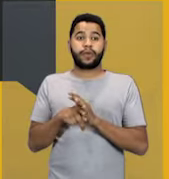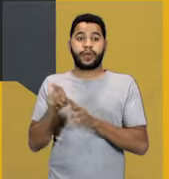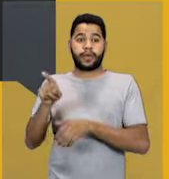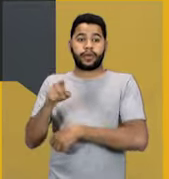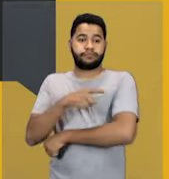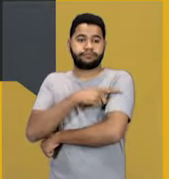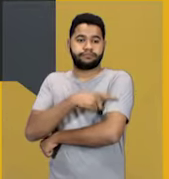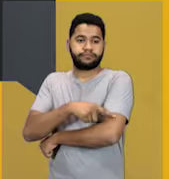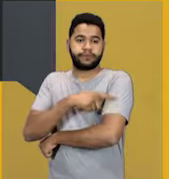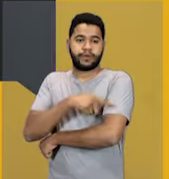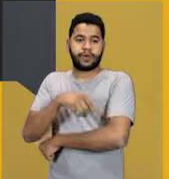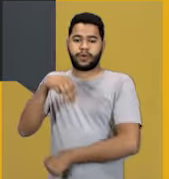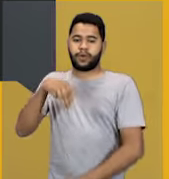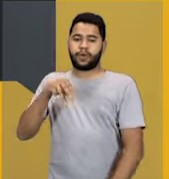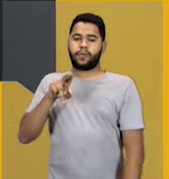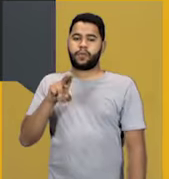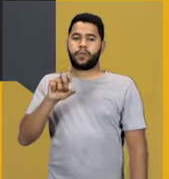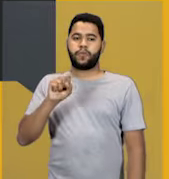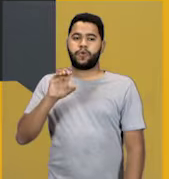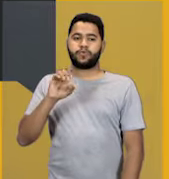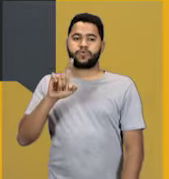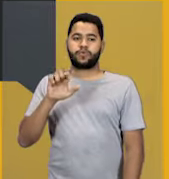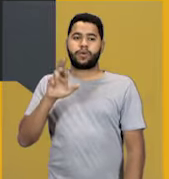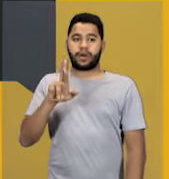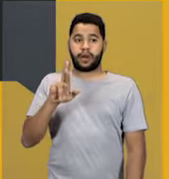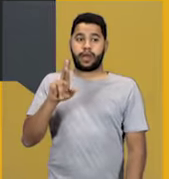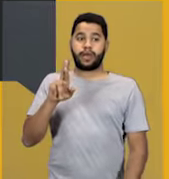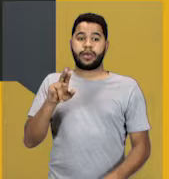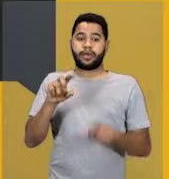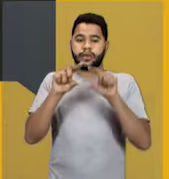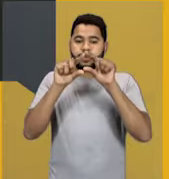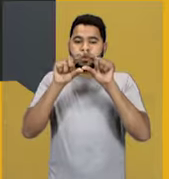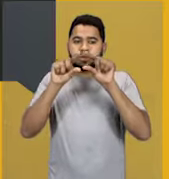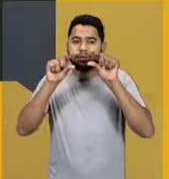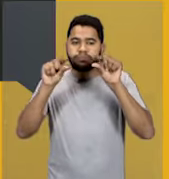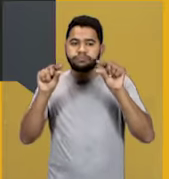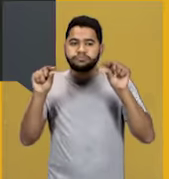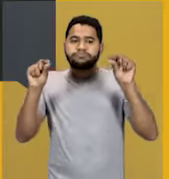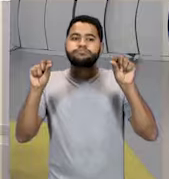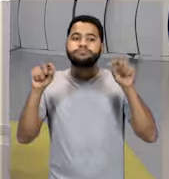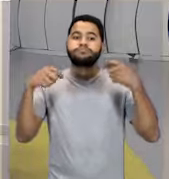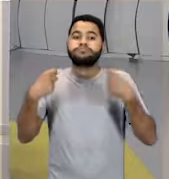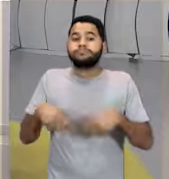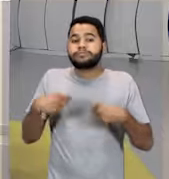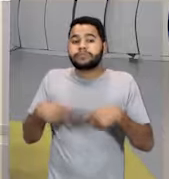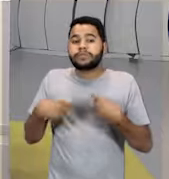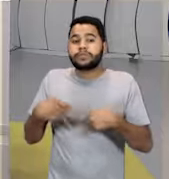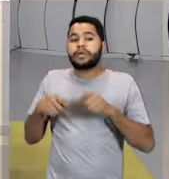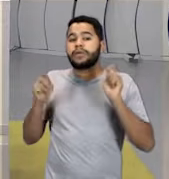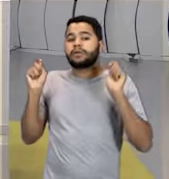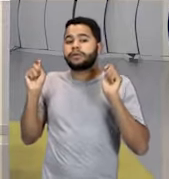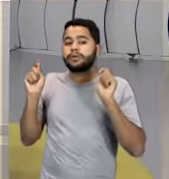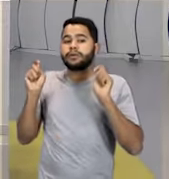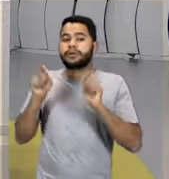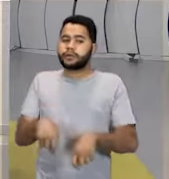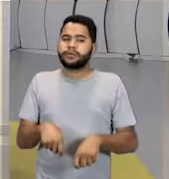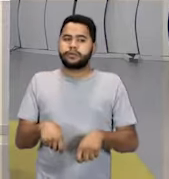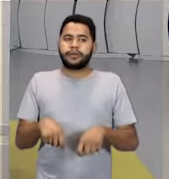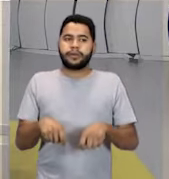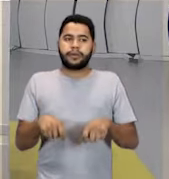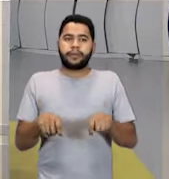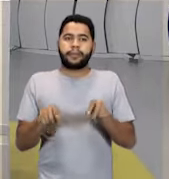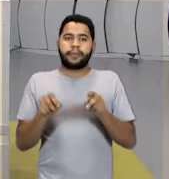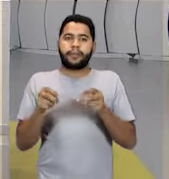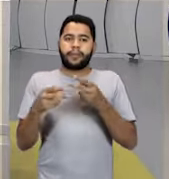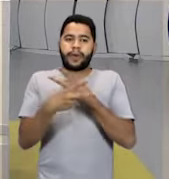muscular. Elas são estriadas e elas precisam ter capacidade para se